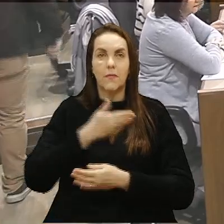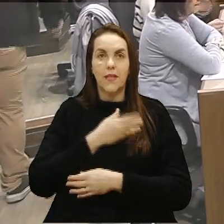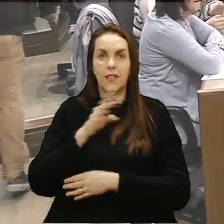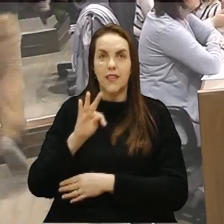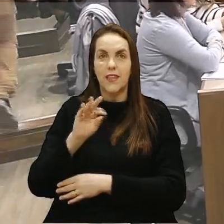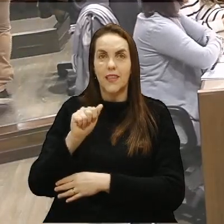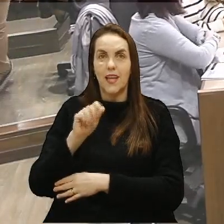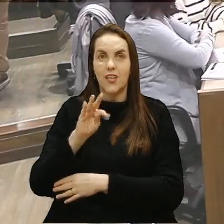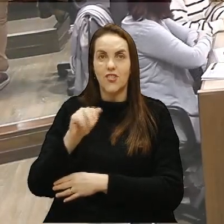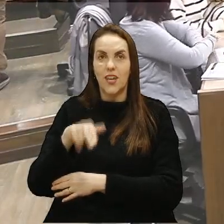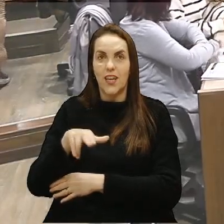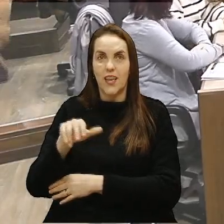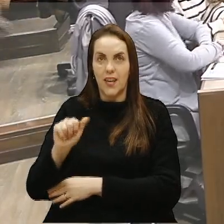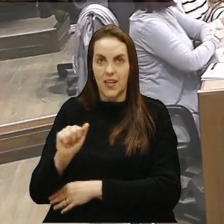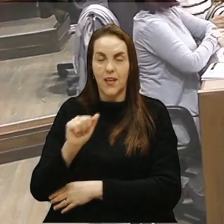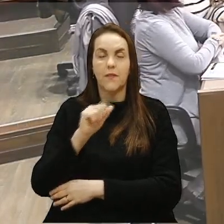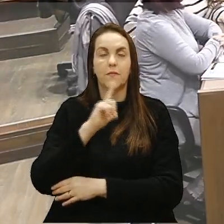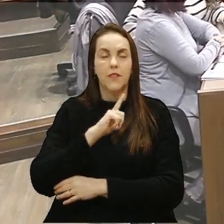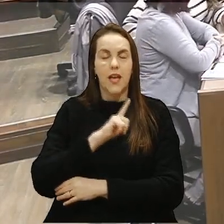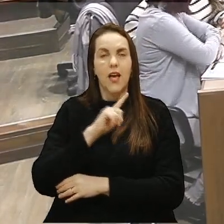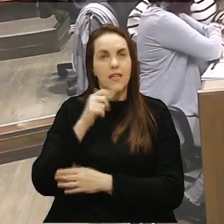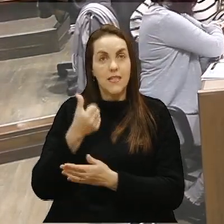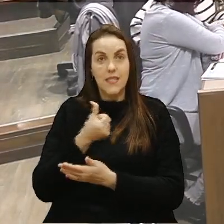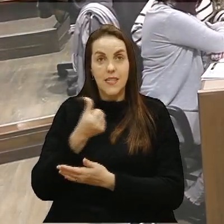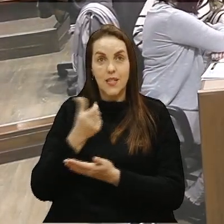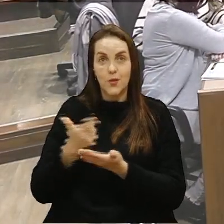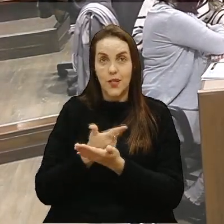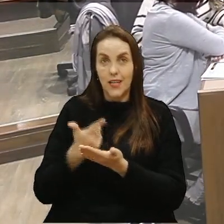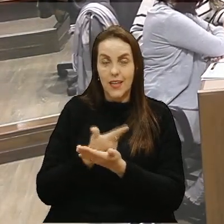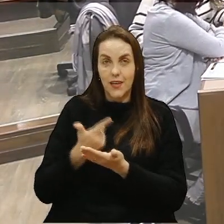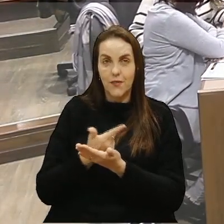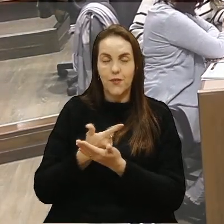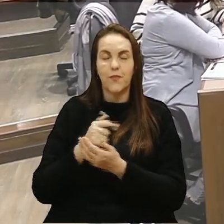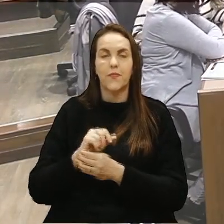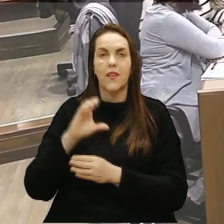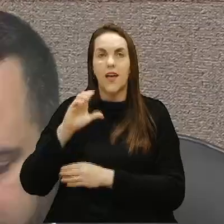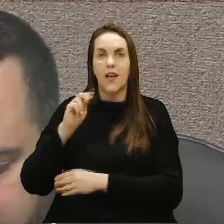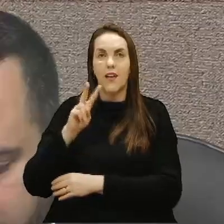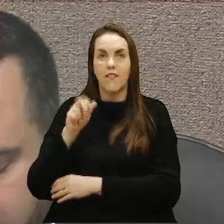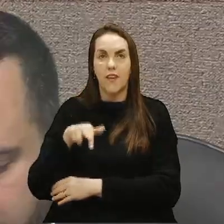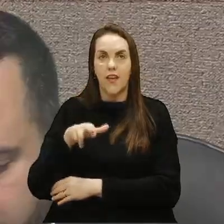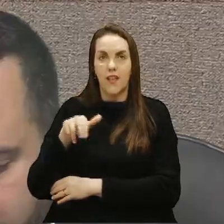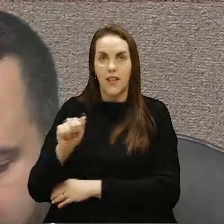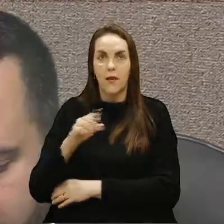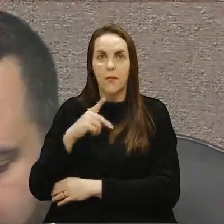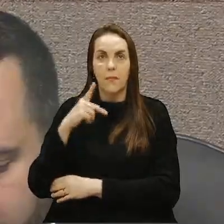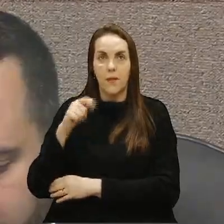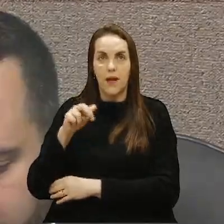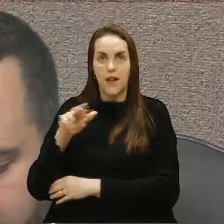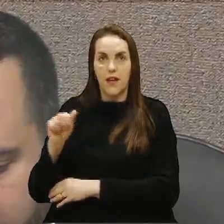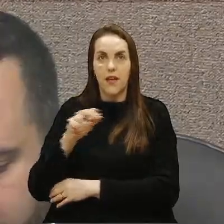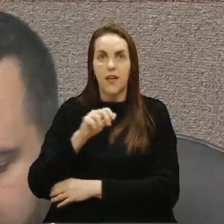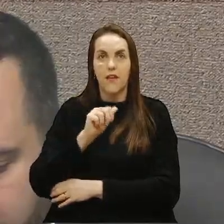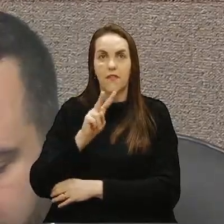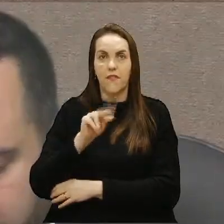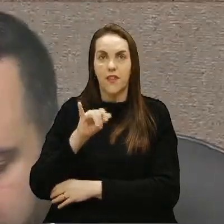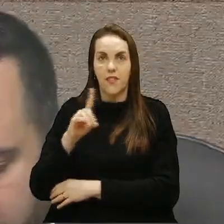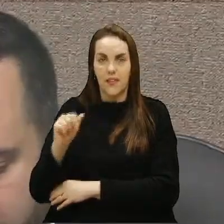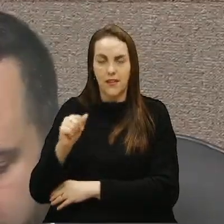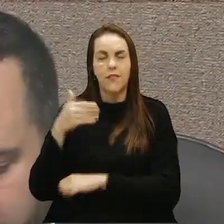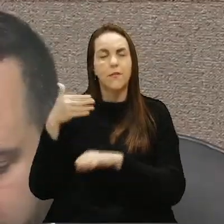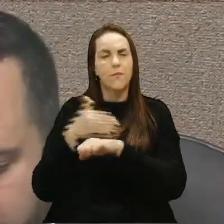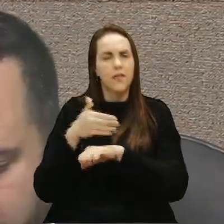Ontem lançou a 6ª obra da carreira literária, Lira, da Caverna para a Vida. Tive a oportunidade de participar, um pouquinho pelo